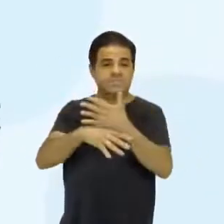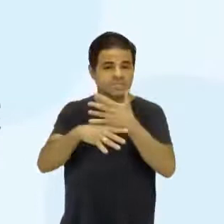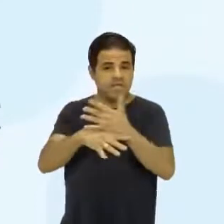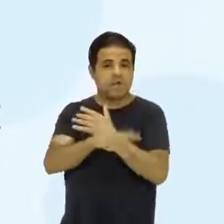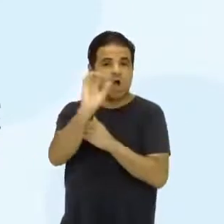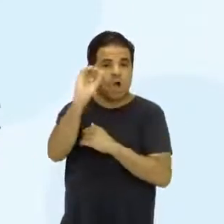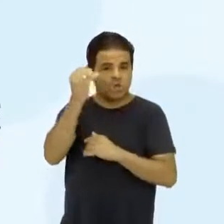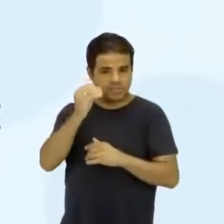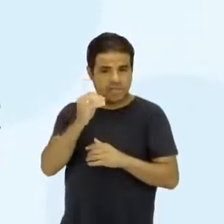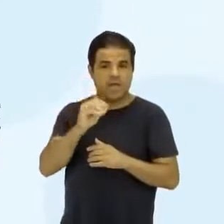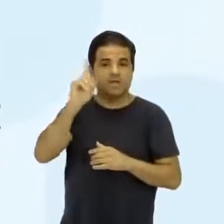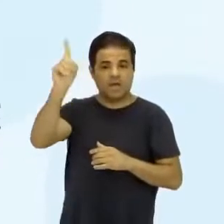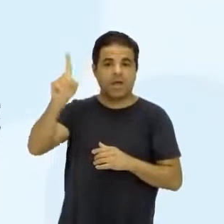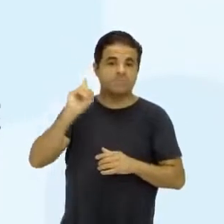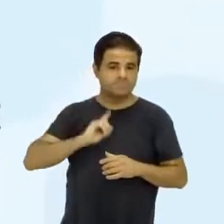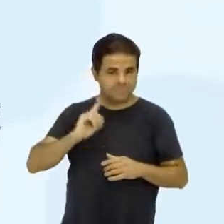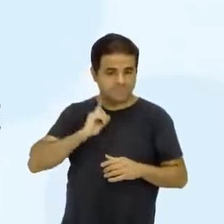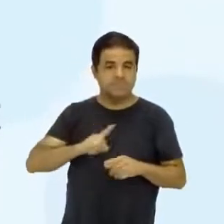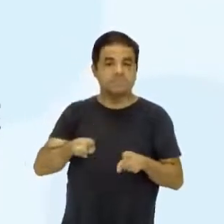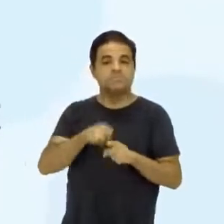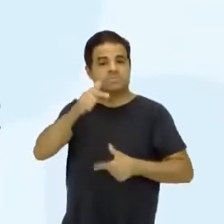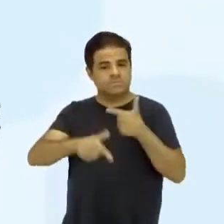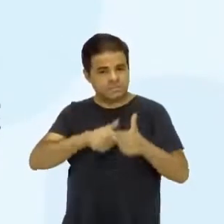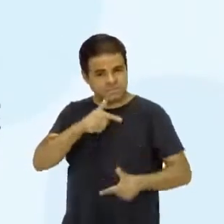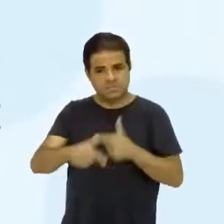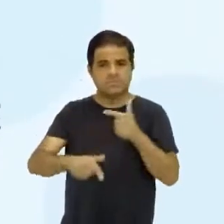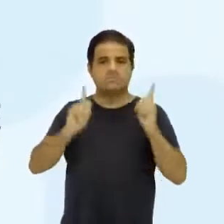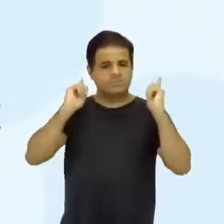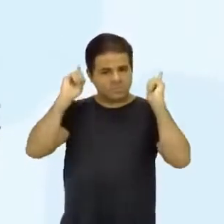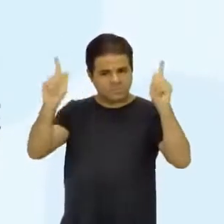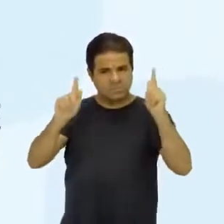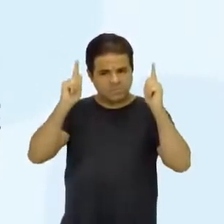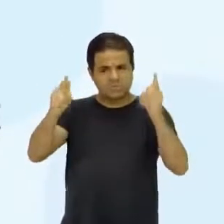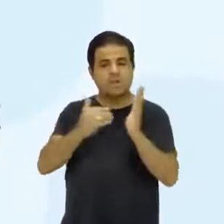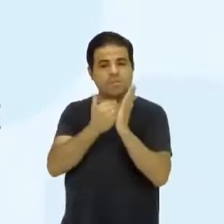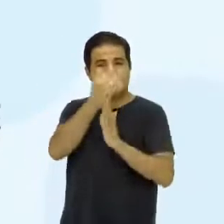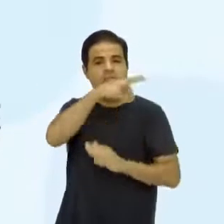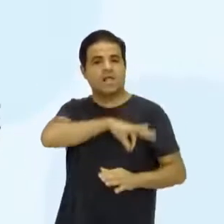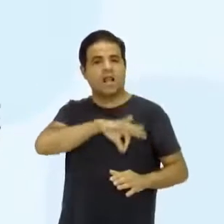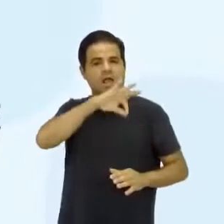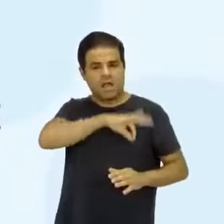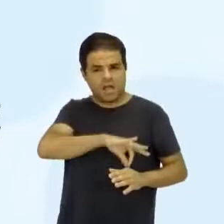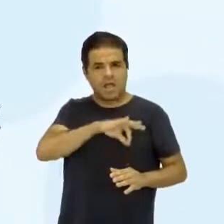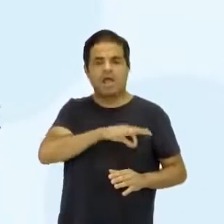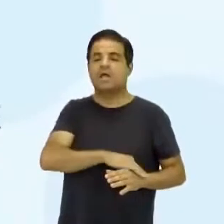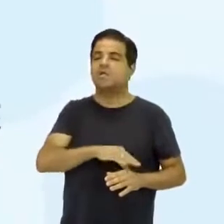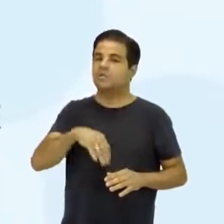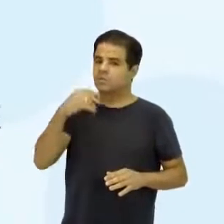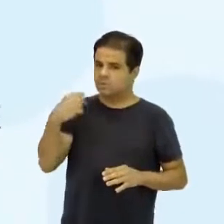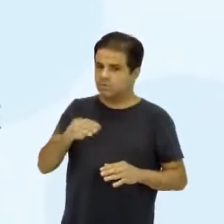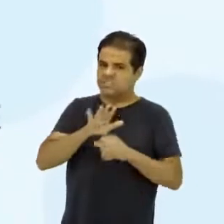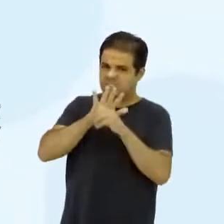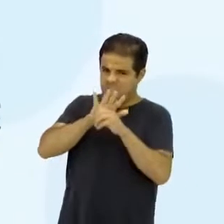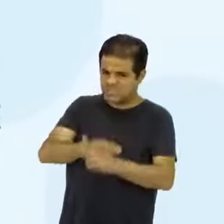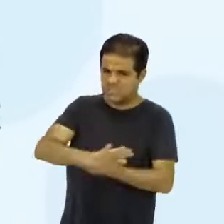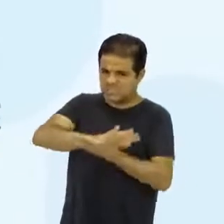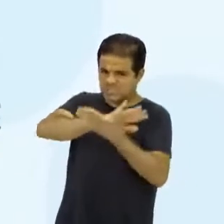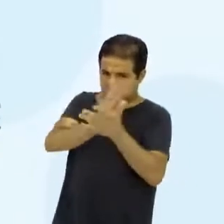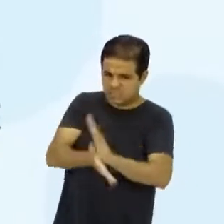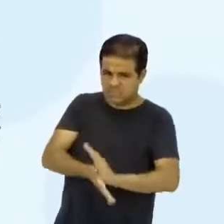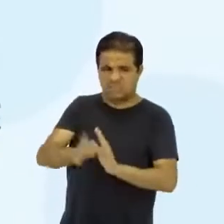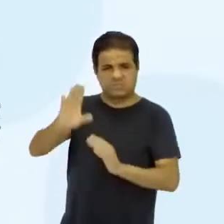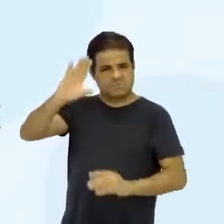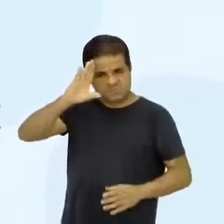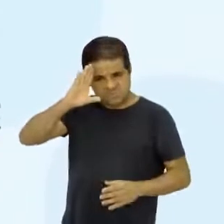Osasco e Contagem, em Minas Gerais. Trabalhadores reivindicavam aumento salarial, foram duramente reprimidos pelo